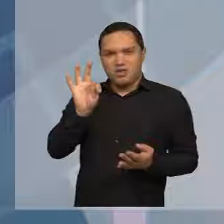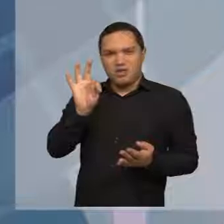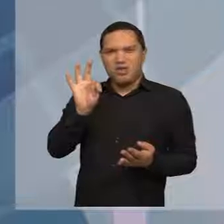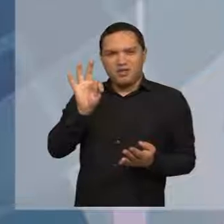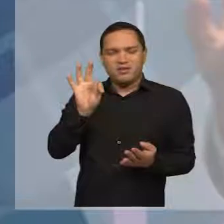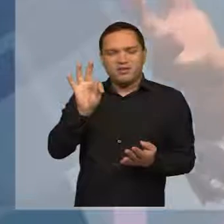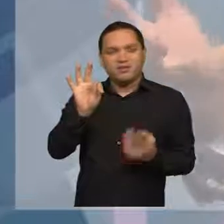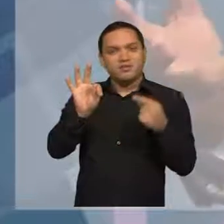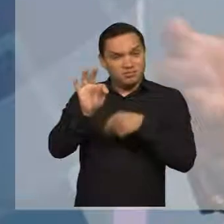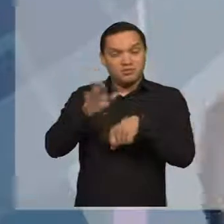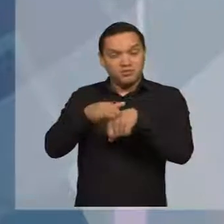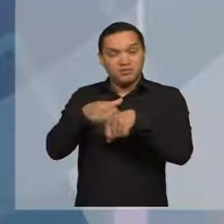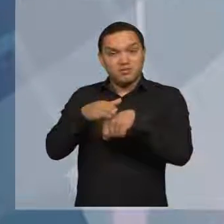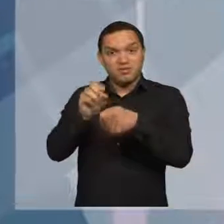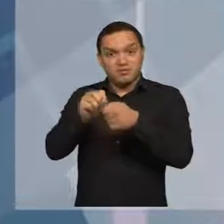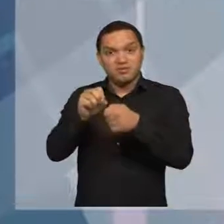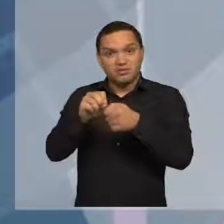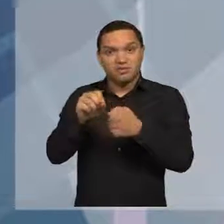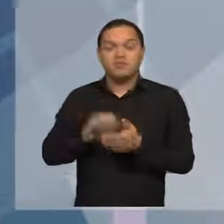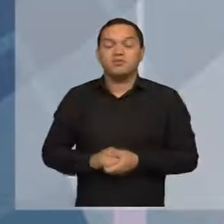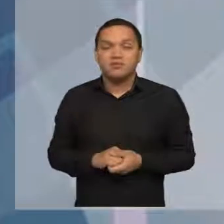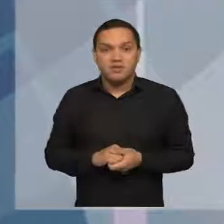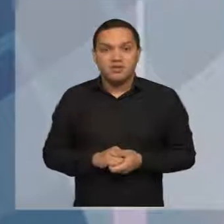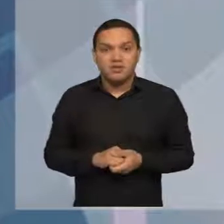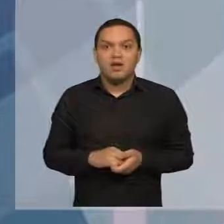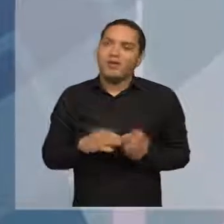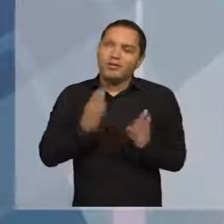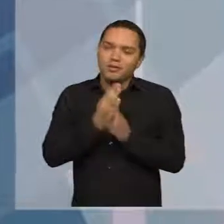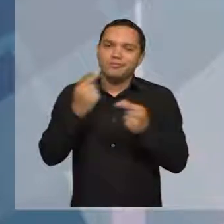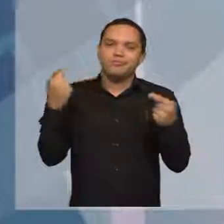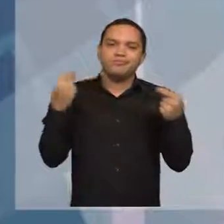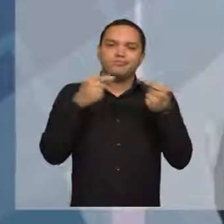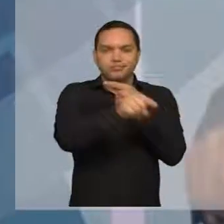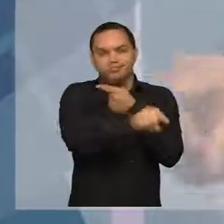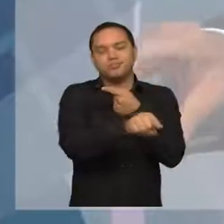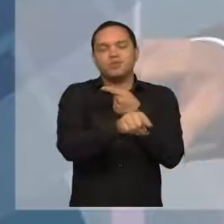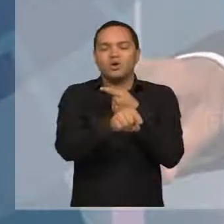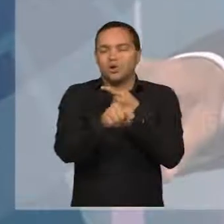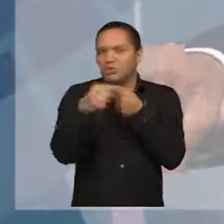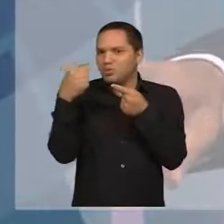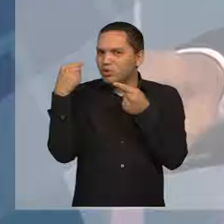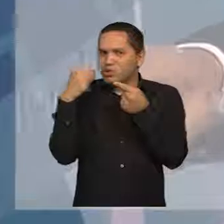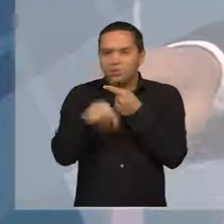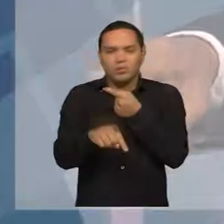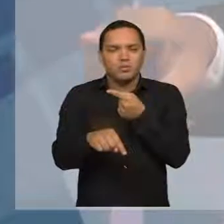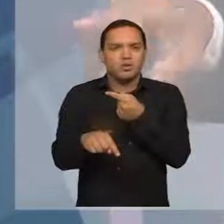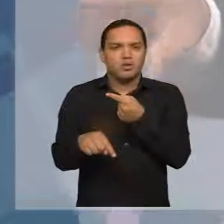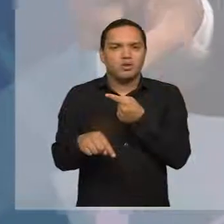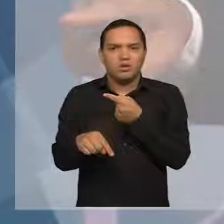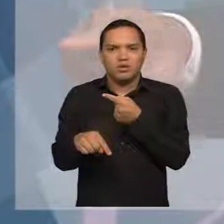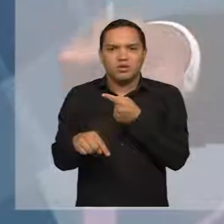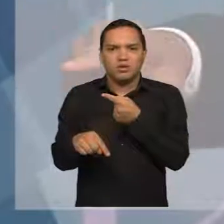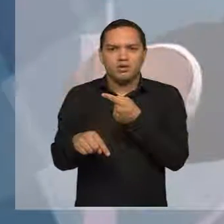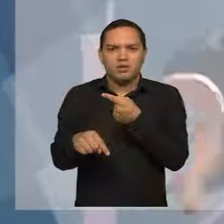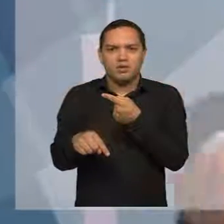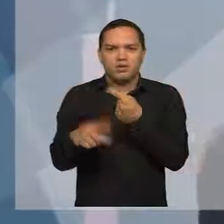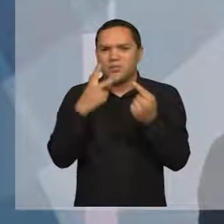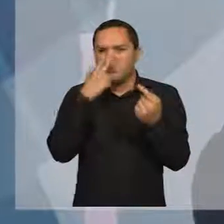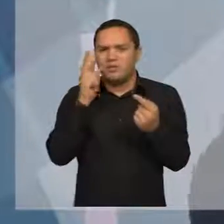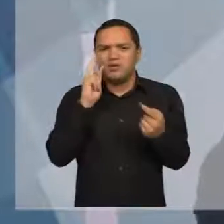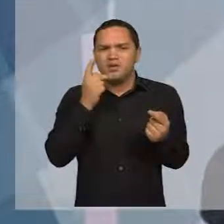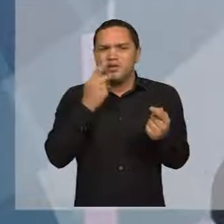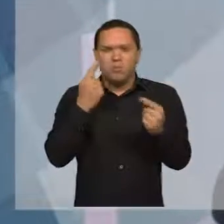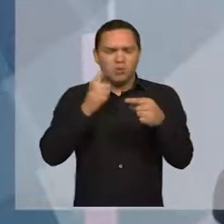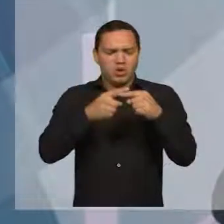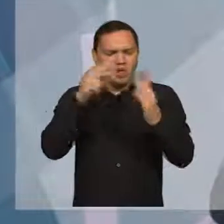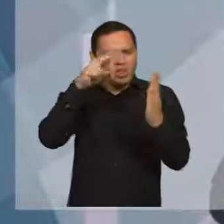Aí essa é outra marca, que é a contradição. Né? A gente, quando você lê as